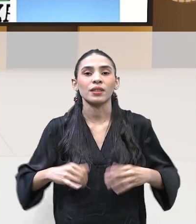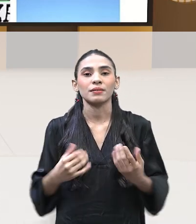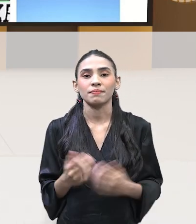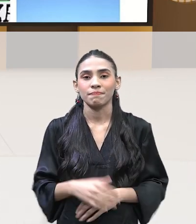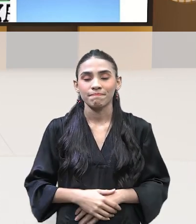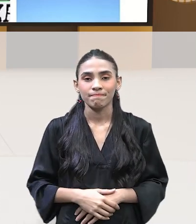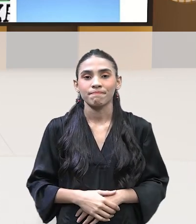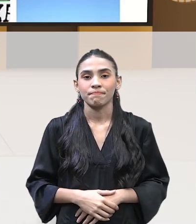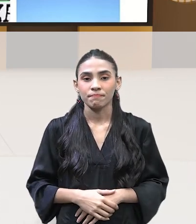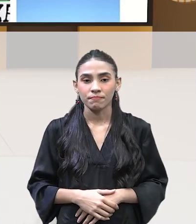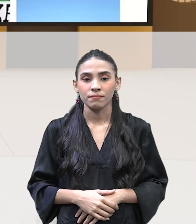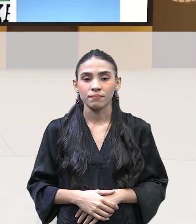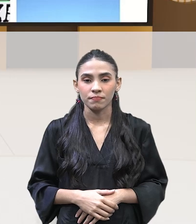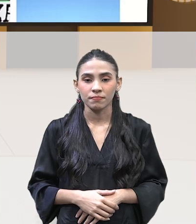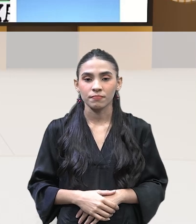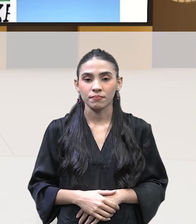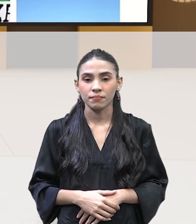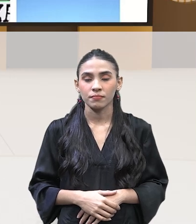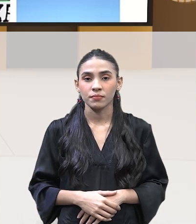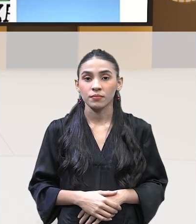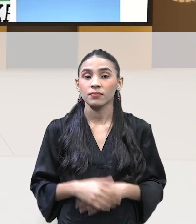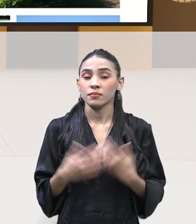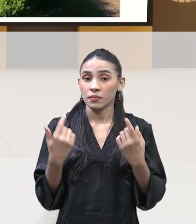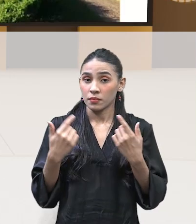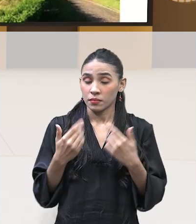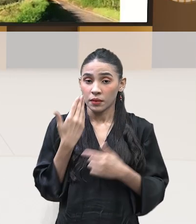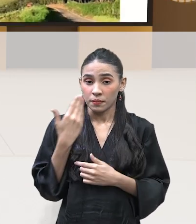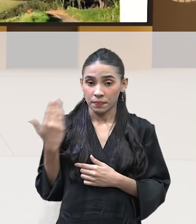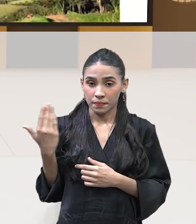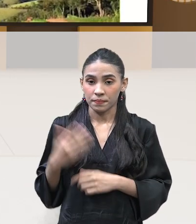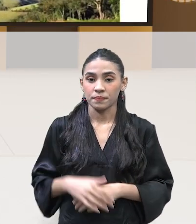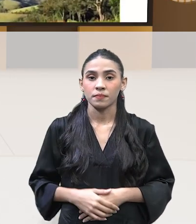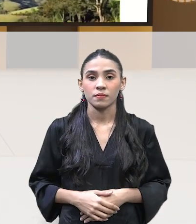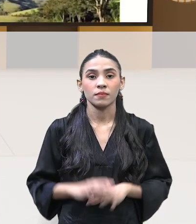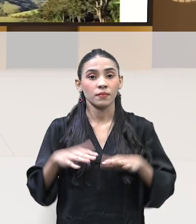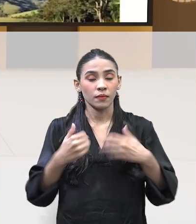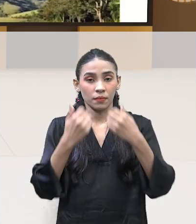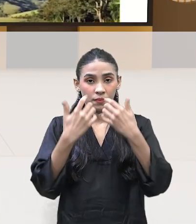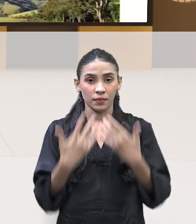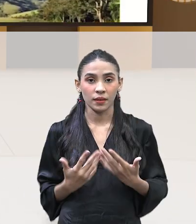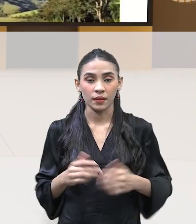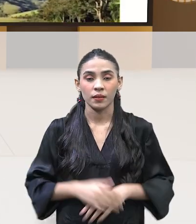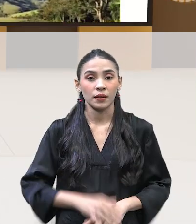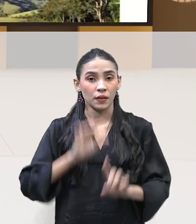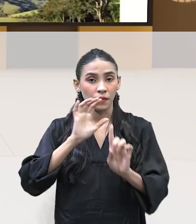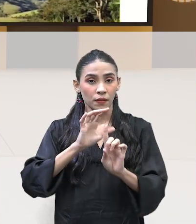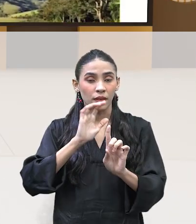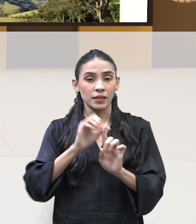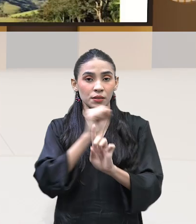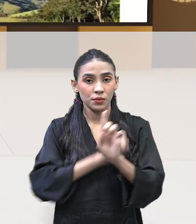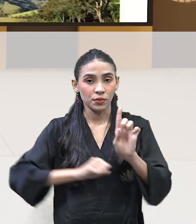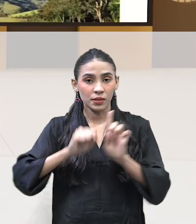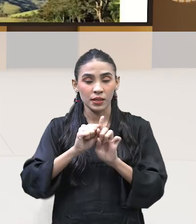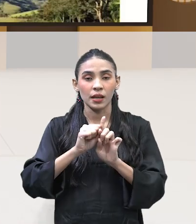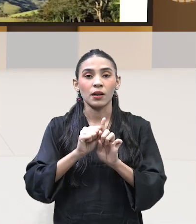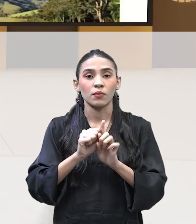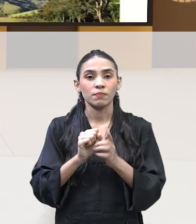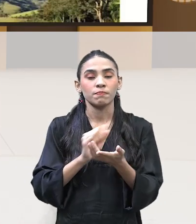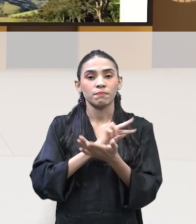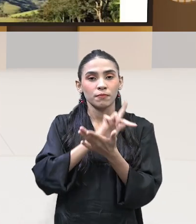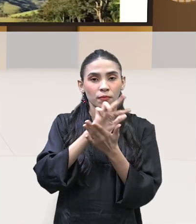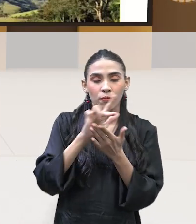os aspectos, né? Sim, então, exatamente. Eles trabalham aí também. E aí, como a gente estava falando sobre o impacto social, tem que envolver